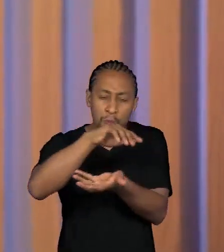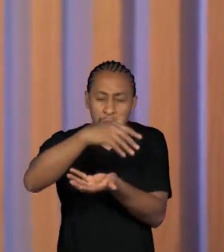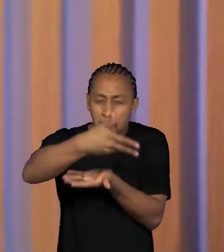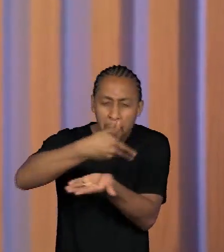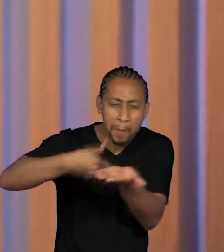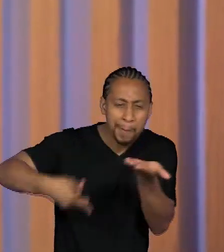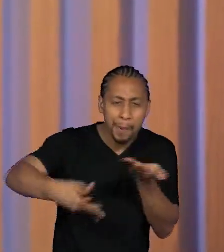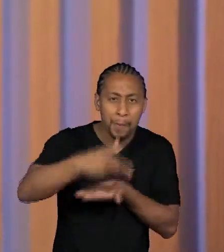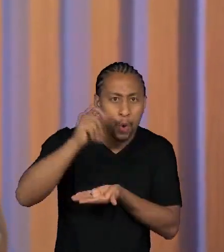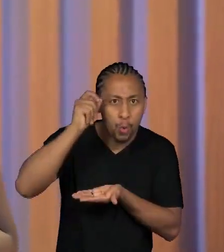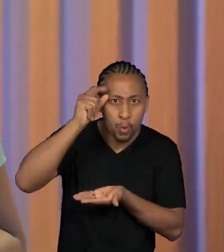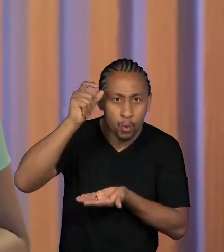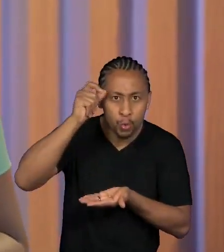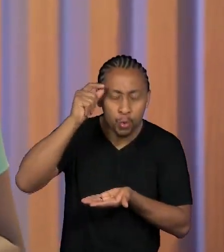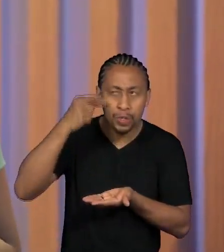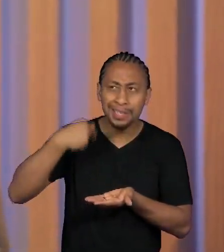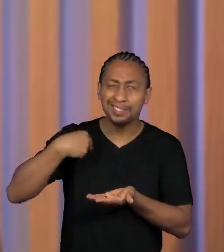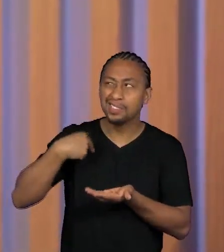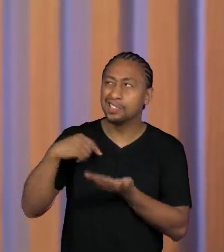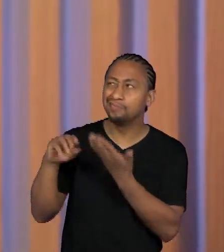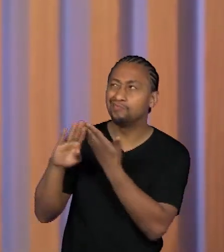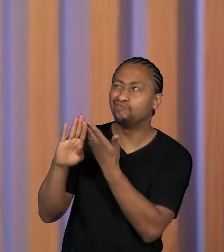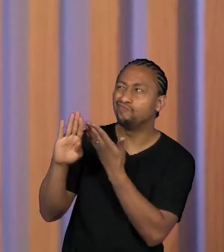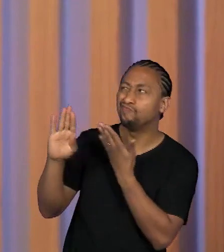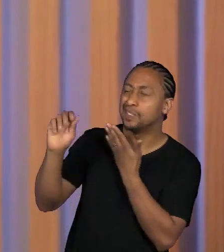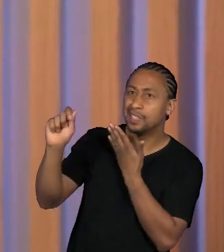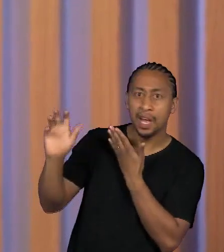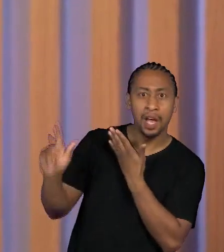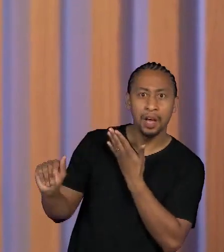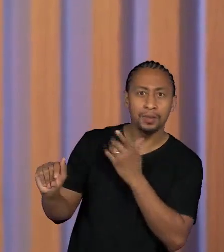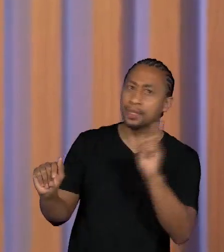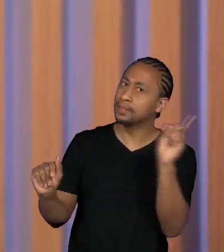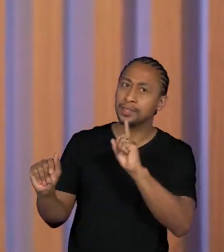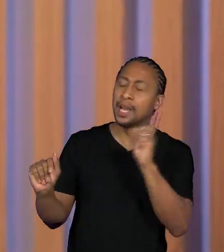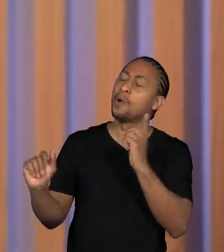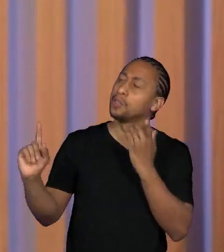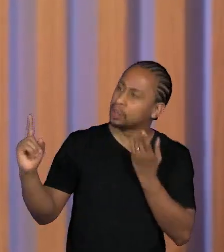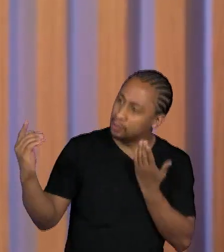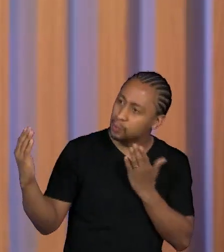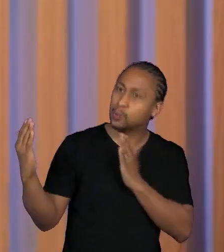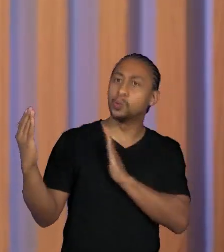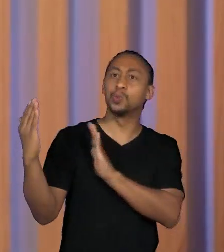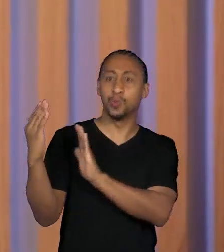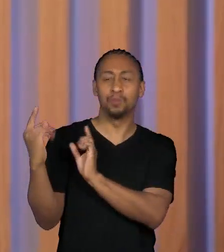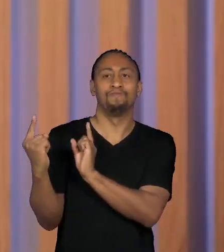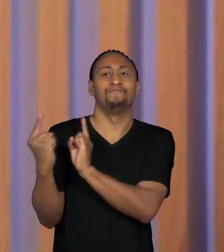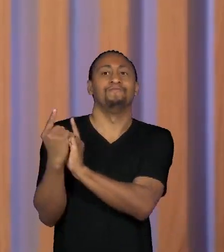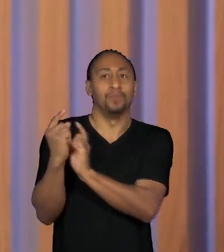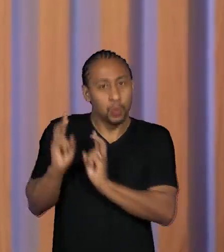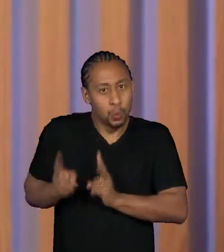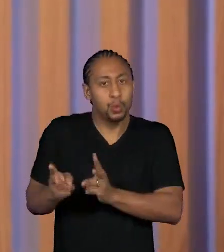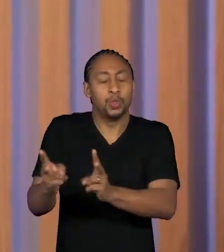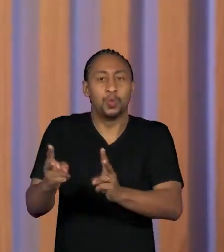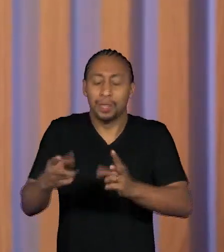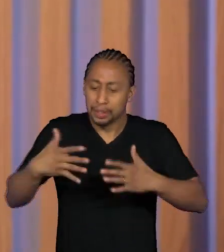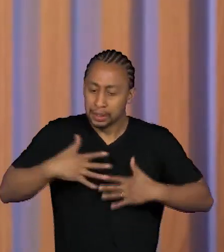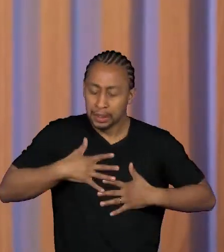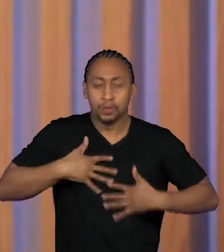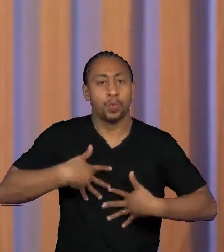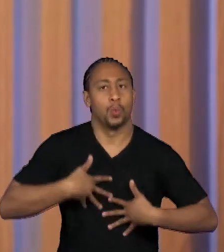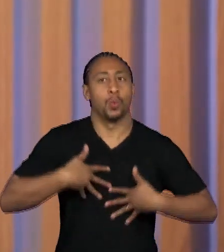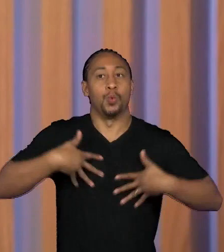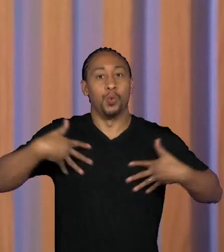muito pelo contrário, talvez tenha até nos aproximado e nos feito ainda mais orgulhosos da estética negra que